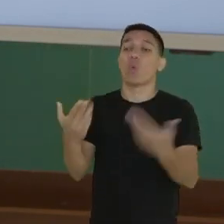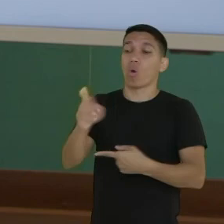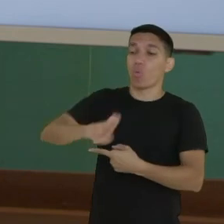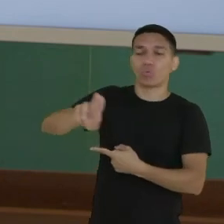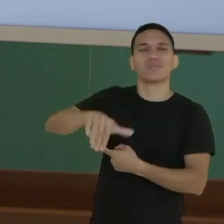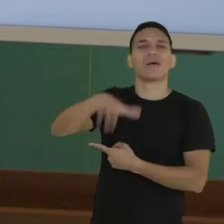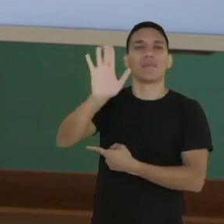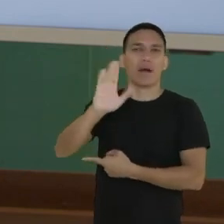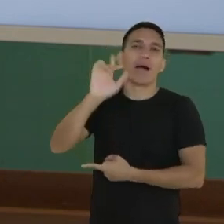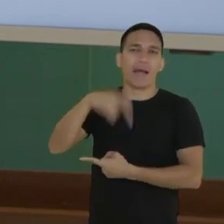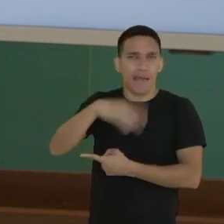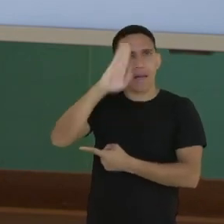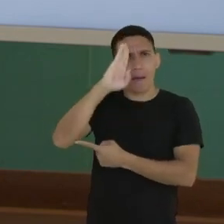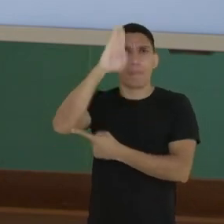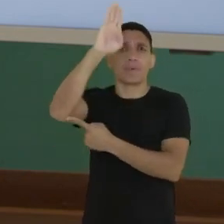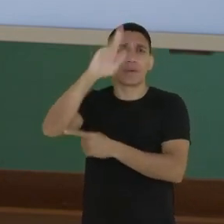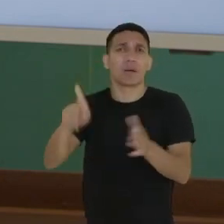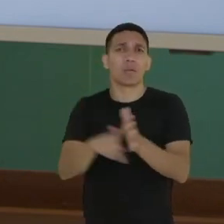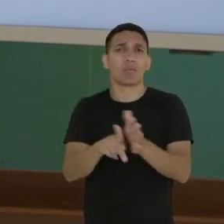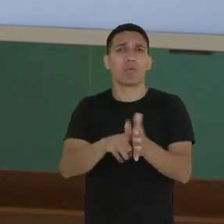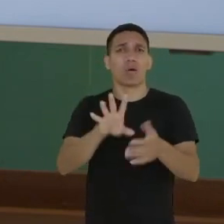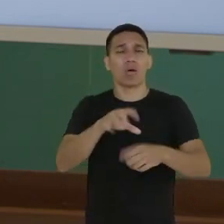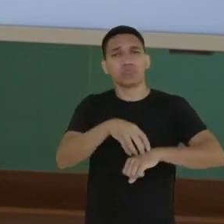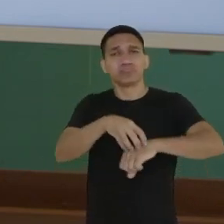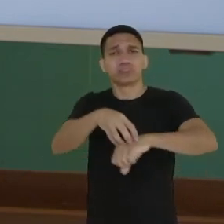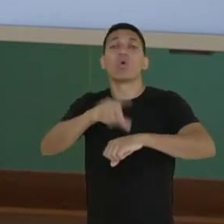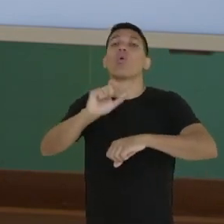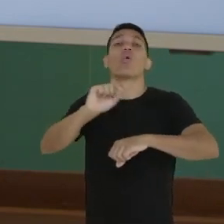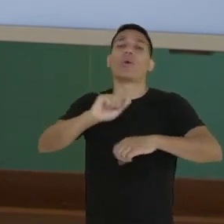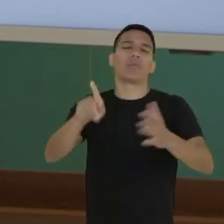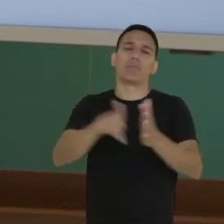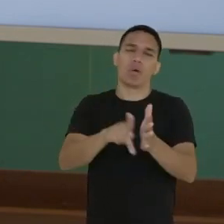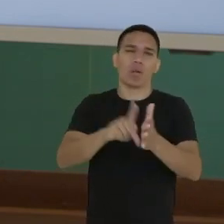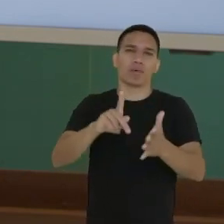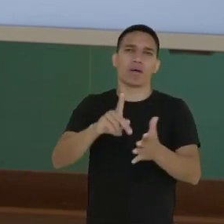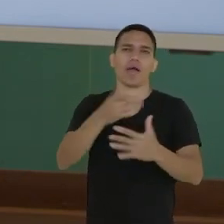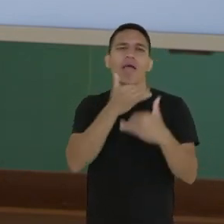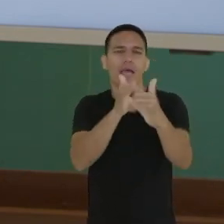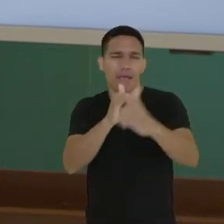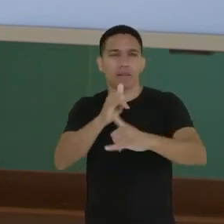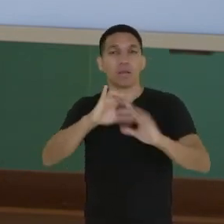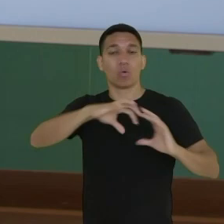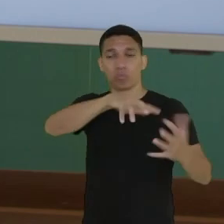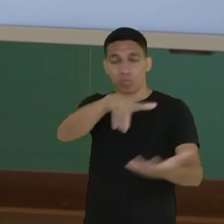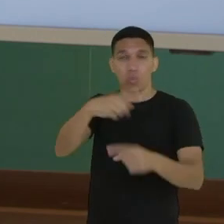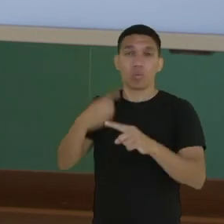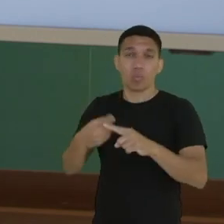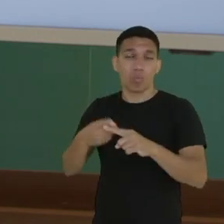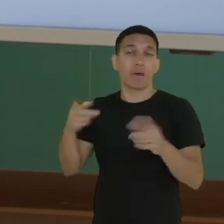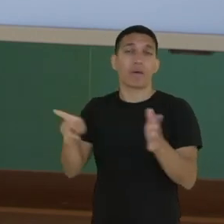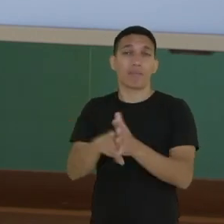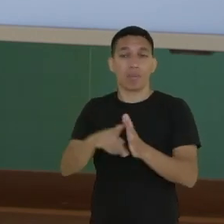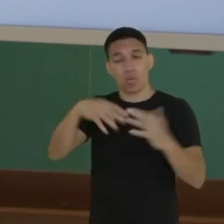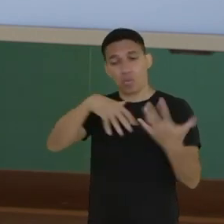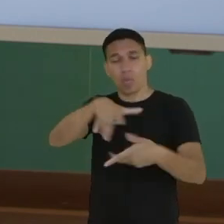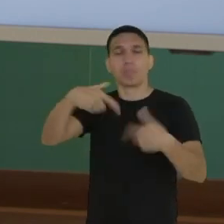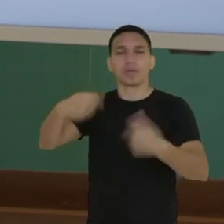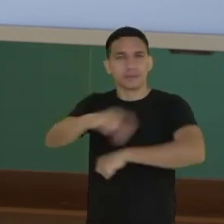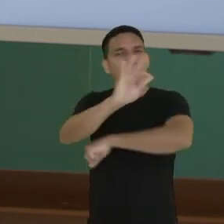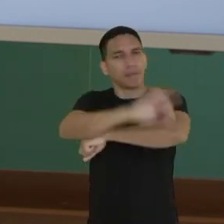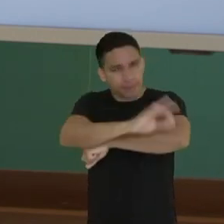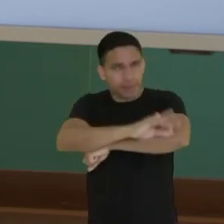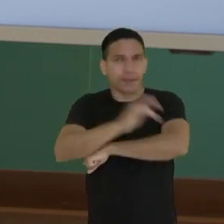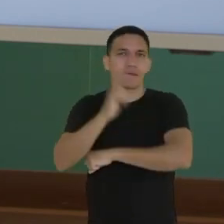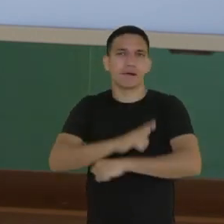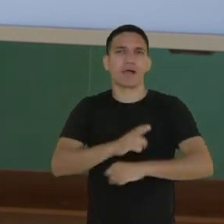justamente o principal fonte de energia do país, do mundo, porque o mundo precisa de petróleo para poder movimentar seus trens, caminhões, navios e